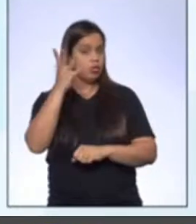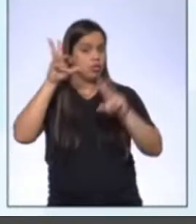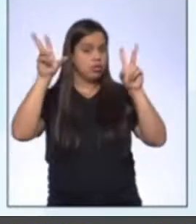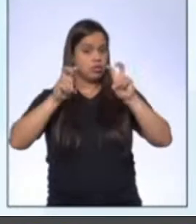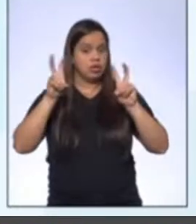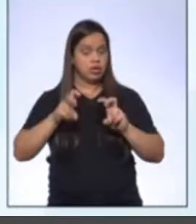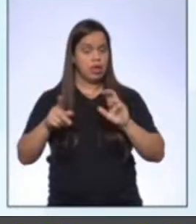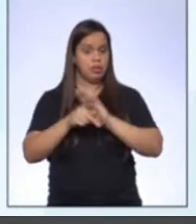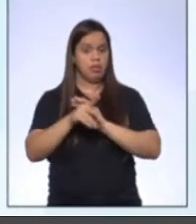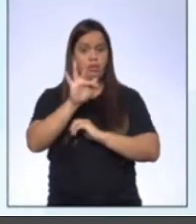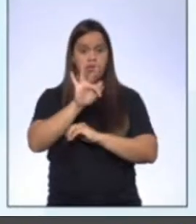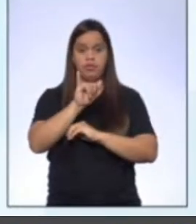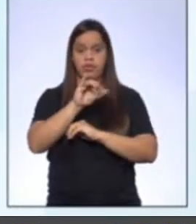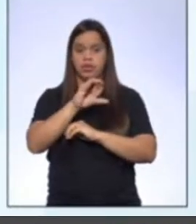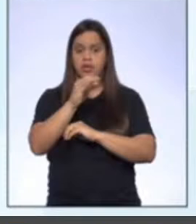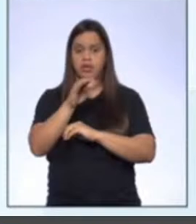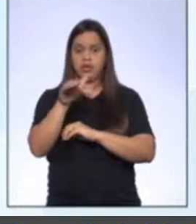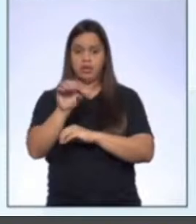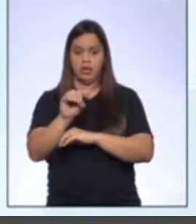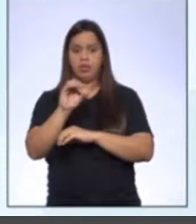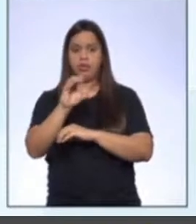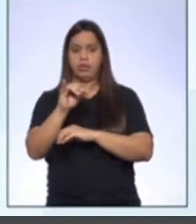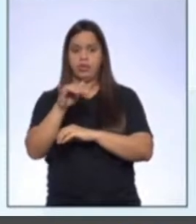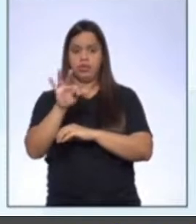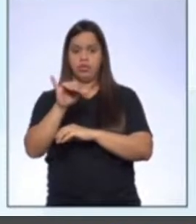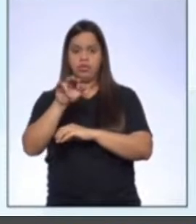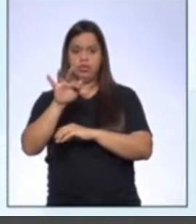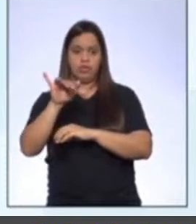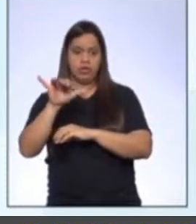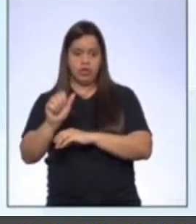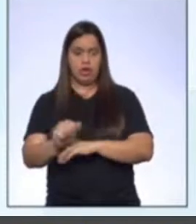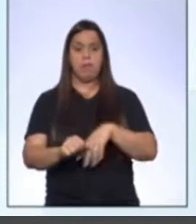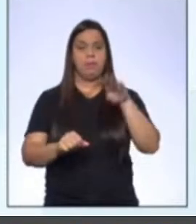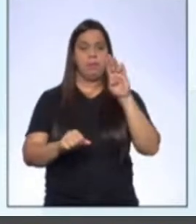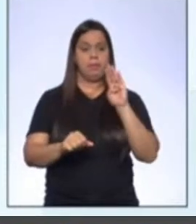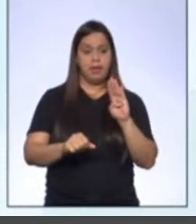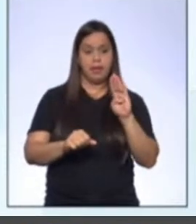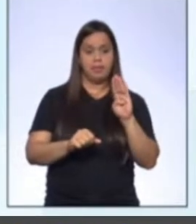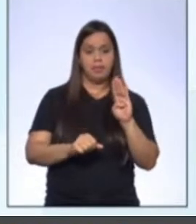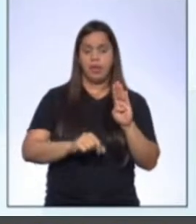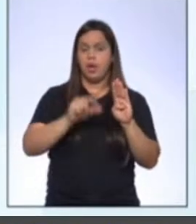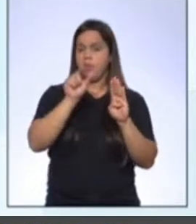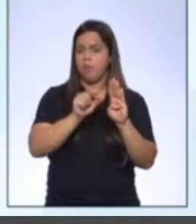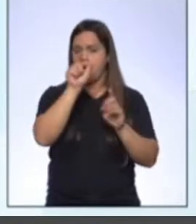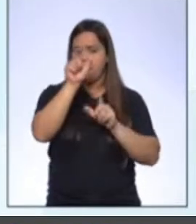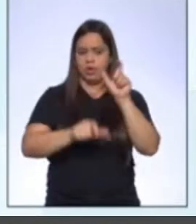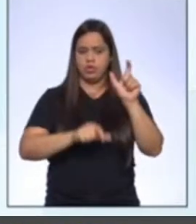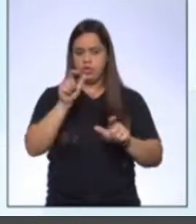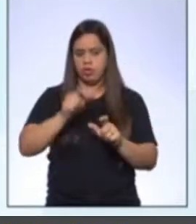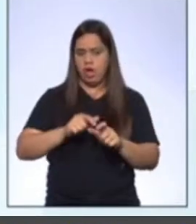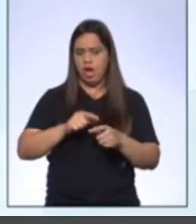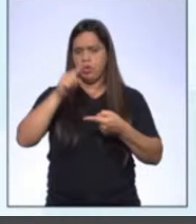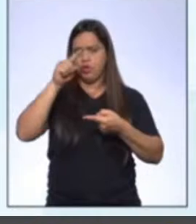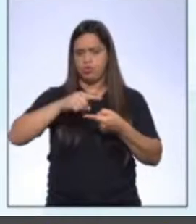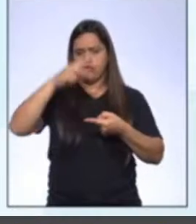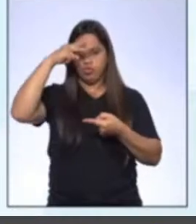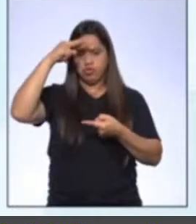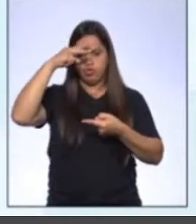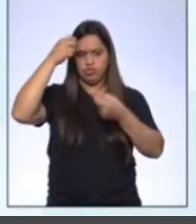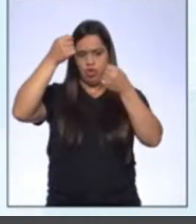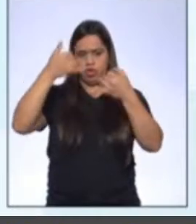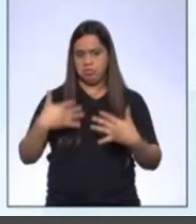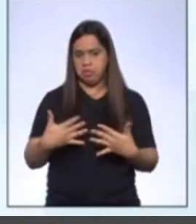ficção científica. B. Poucas personagens, uma breve história e um desfecho.